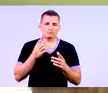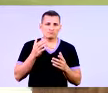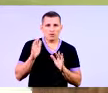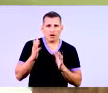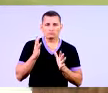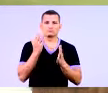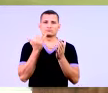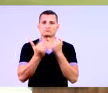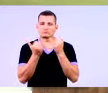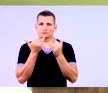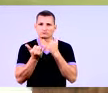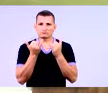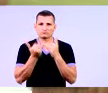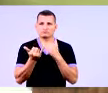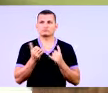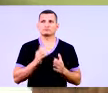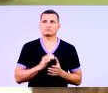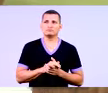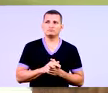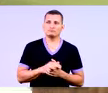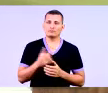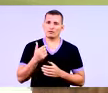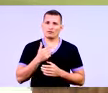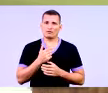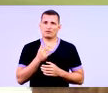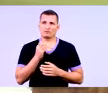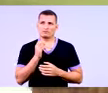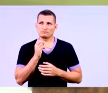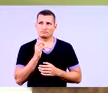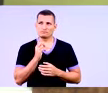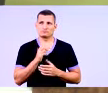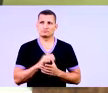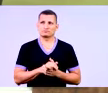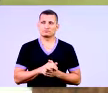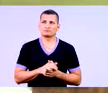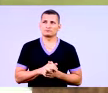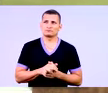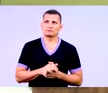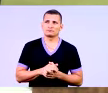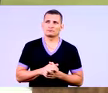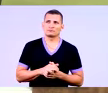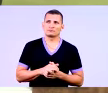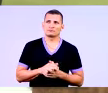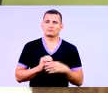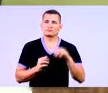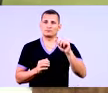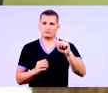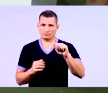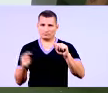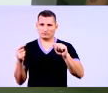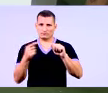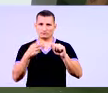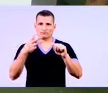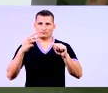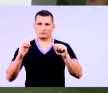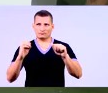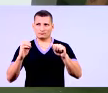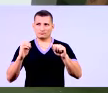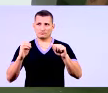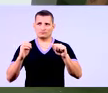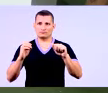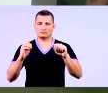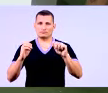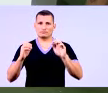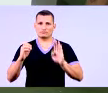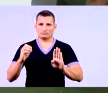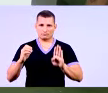semelhante a essa é ou seja eu vou falar vamos a nossa que primeiro o a recebe o valor 32